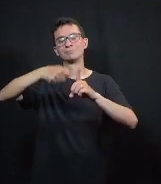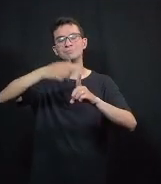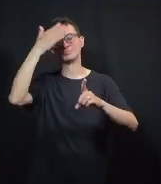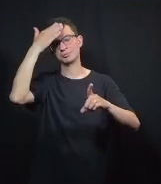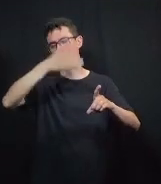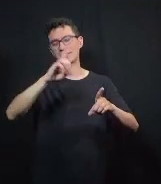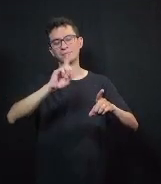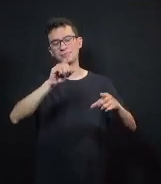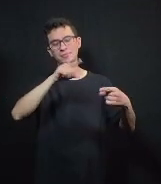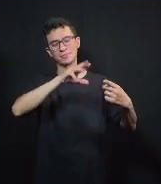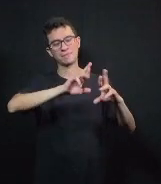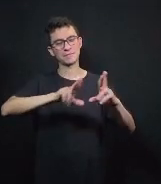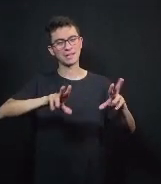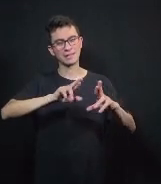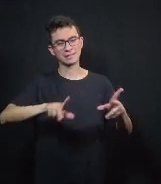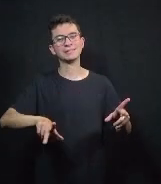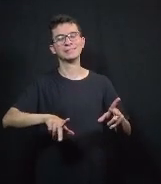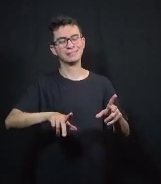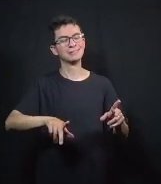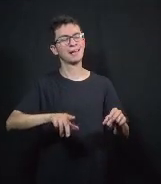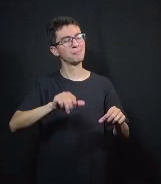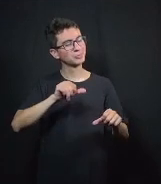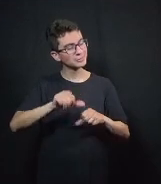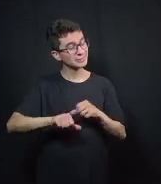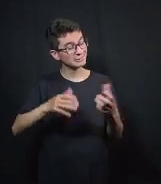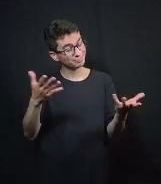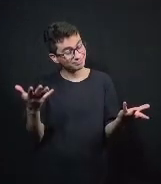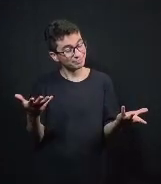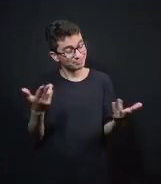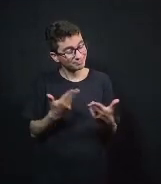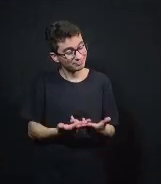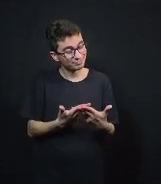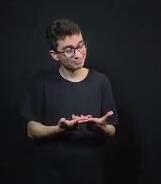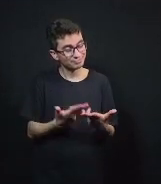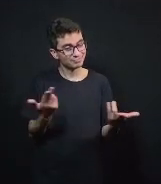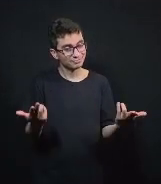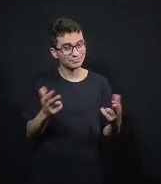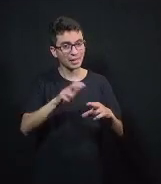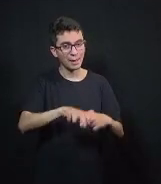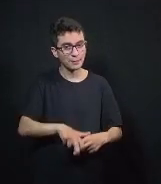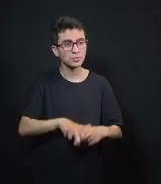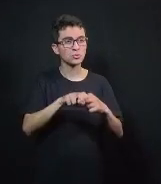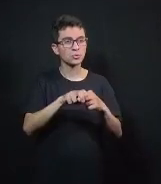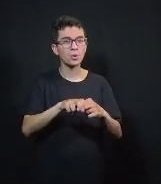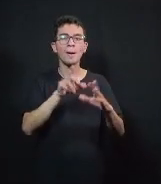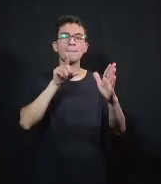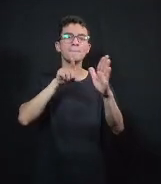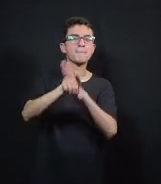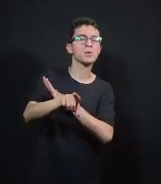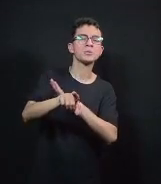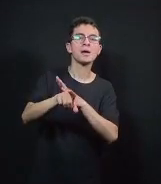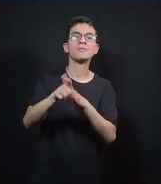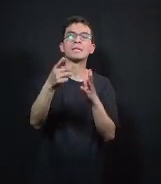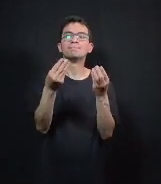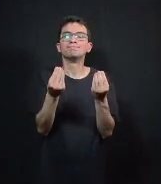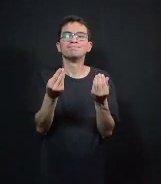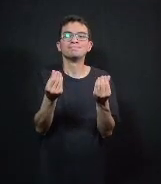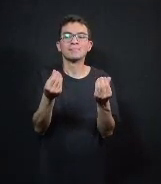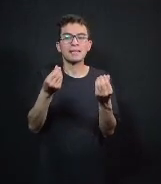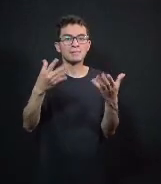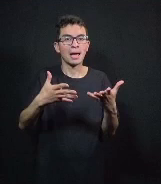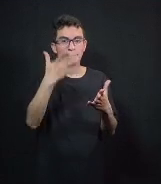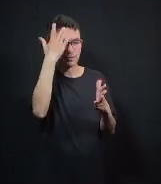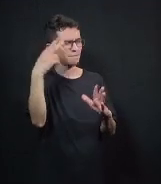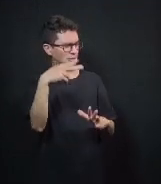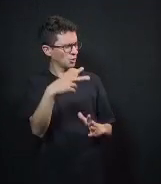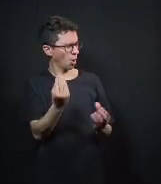não era exatamente aquilo e teve que rever a posição, né? E aí, como é que você explica isso para quem está do outro lado,